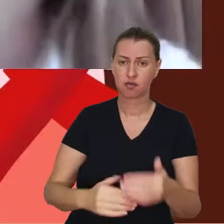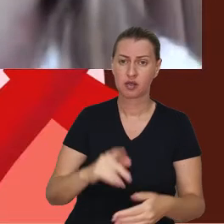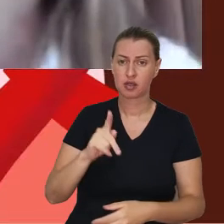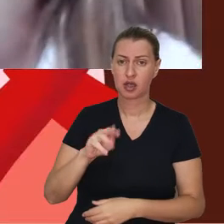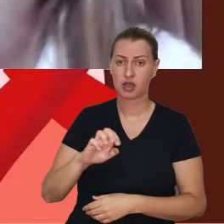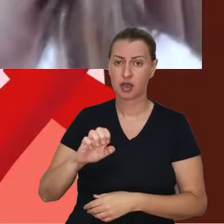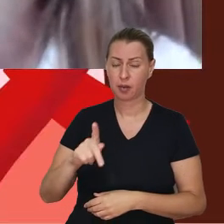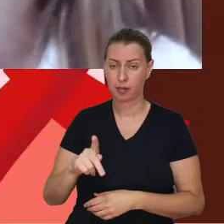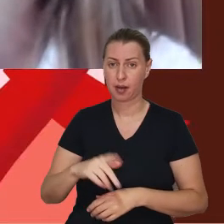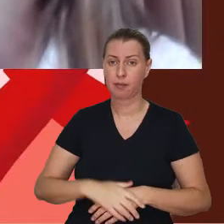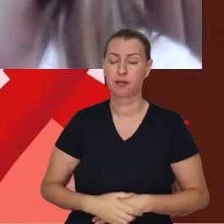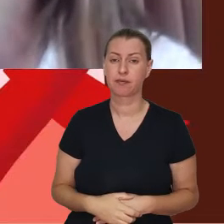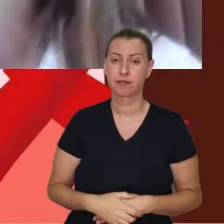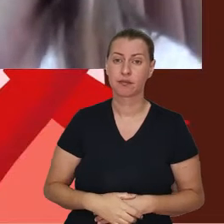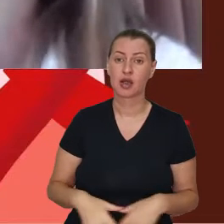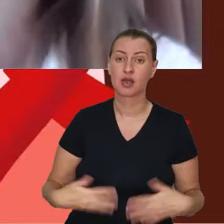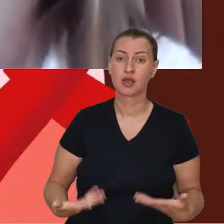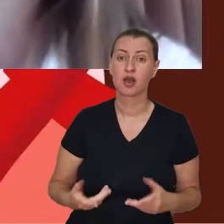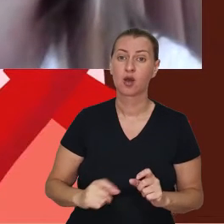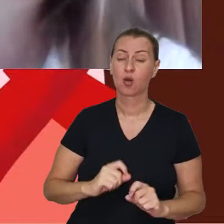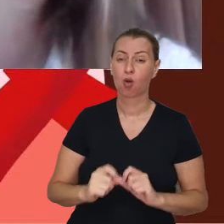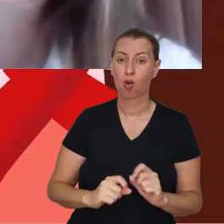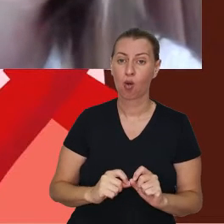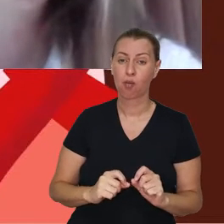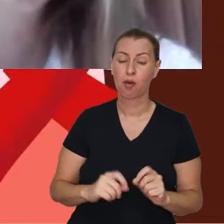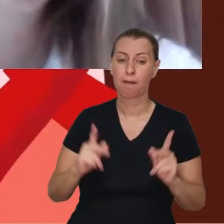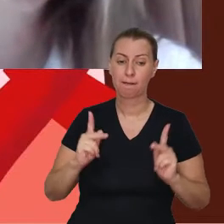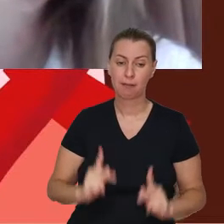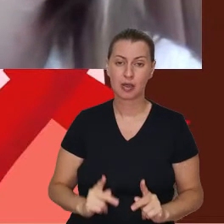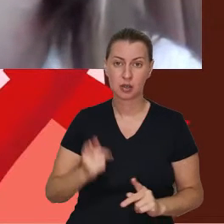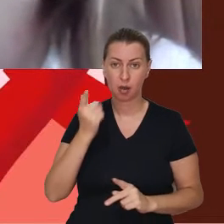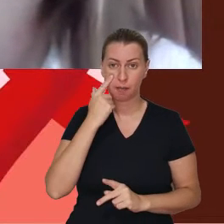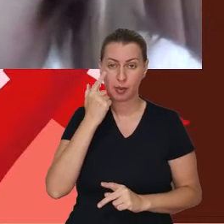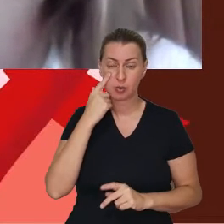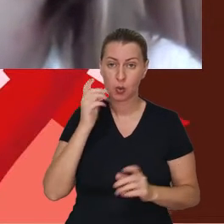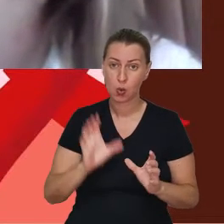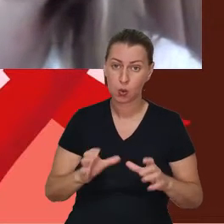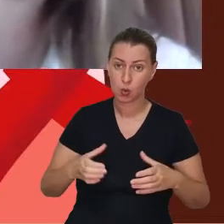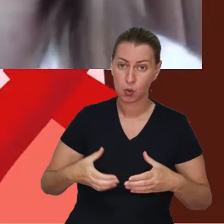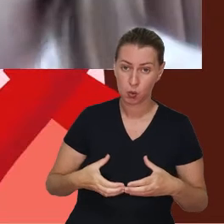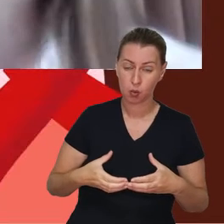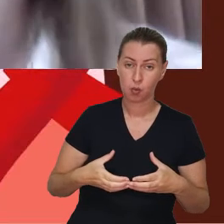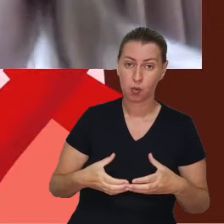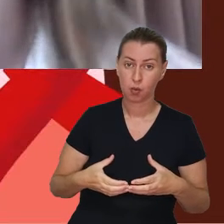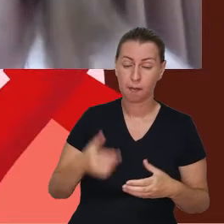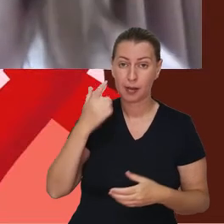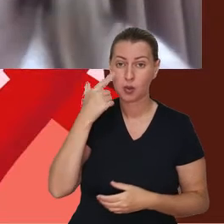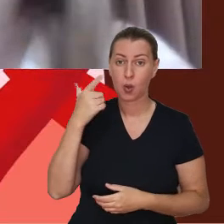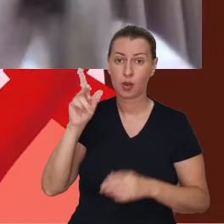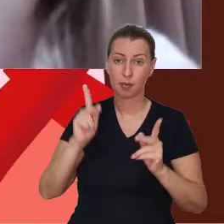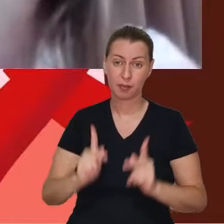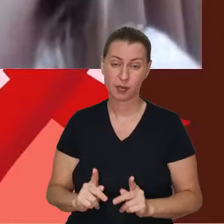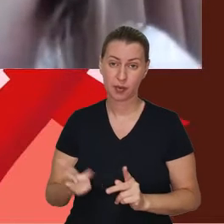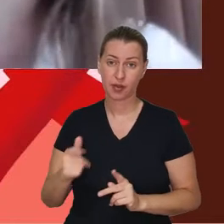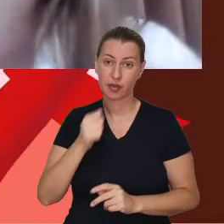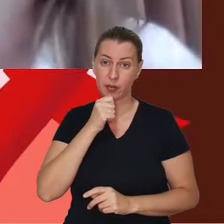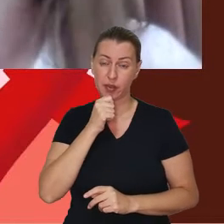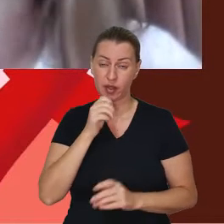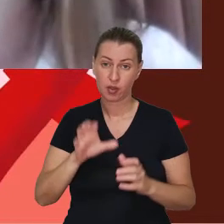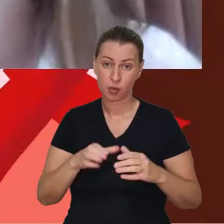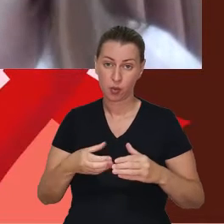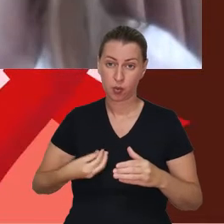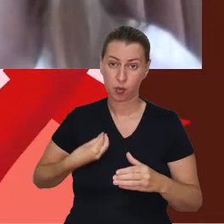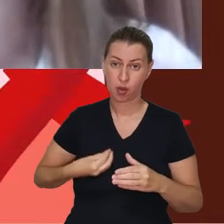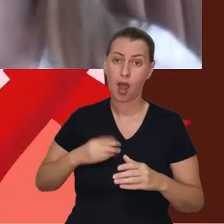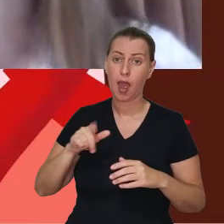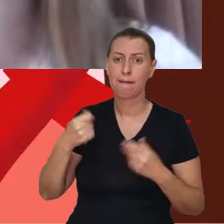PrEP. Mas eu acho que a pessoa que questionou a questão dos grupos se referiu a outras pessoas que não contemplam ali. Isso